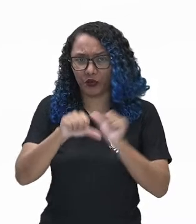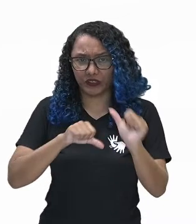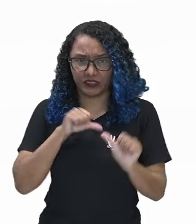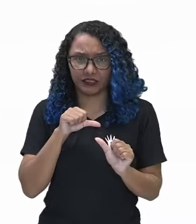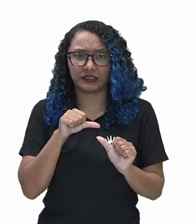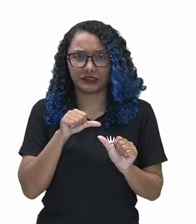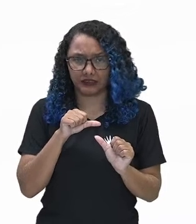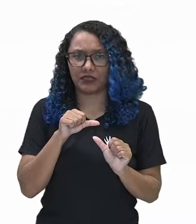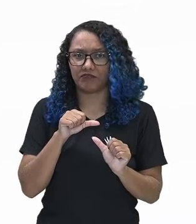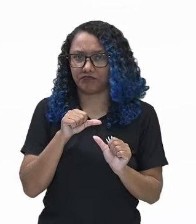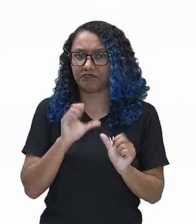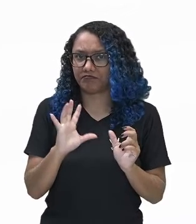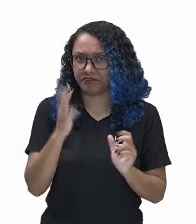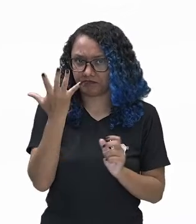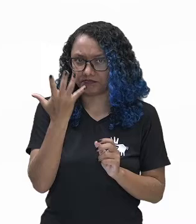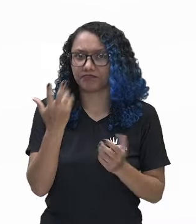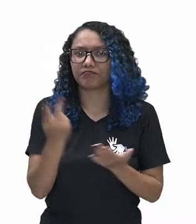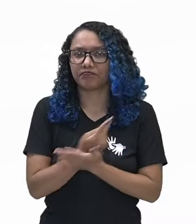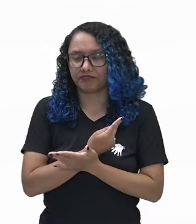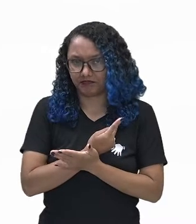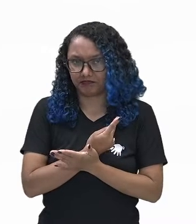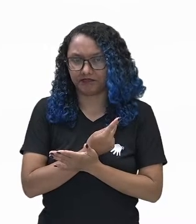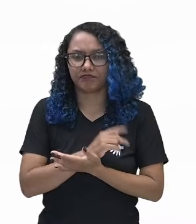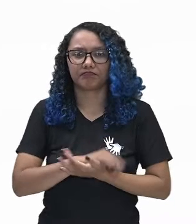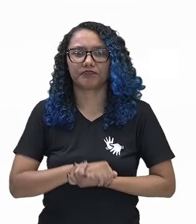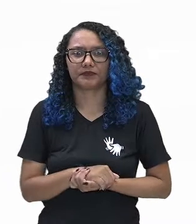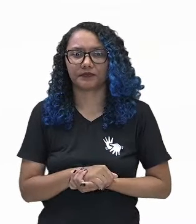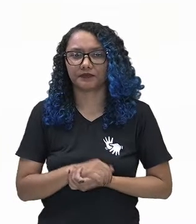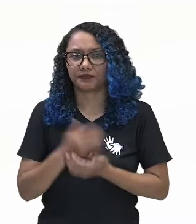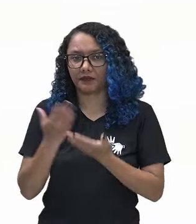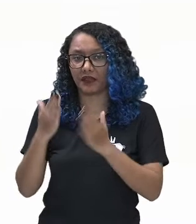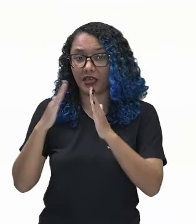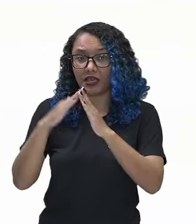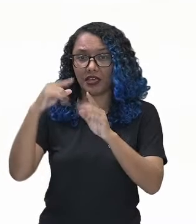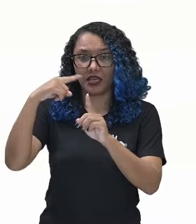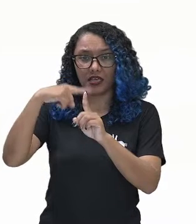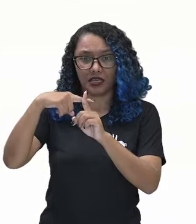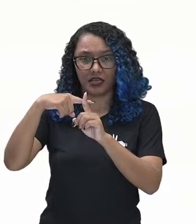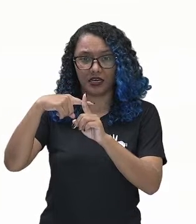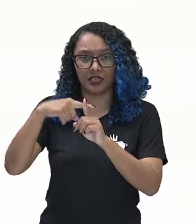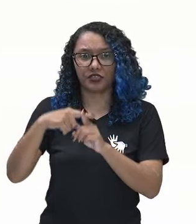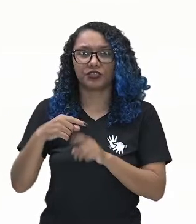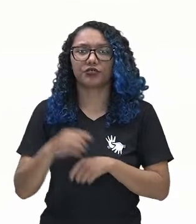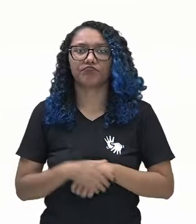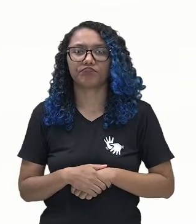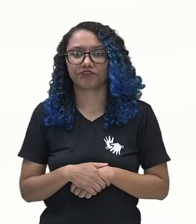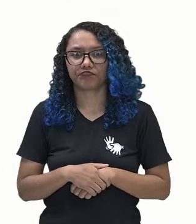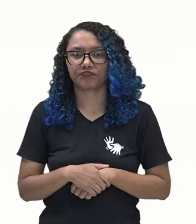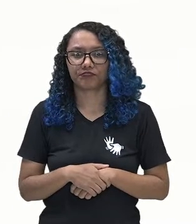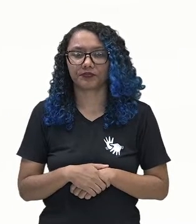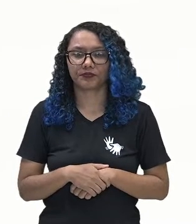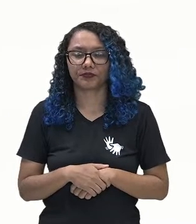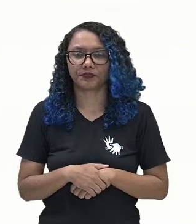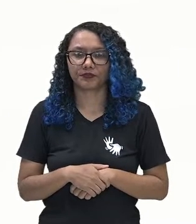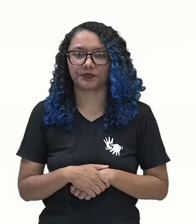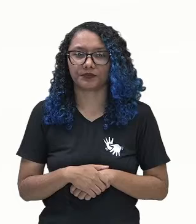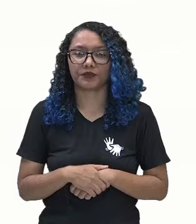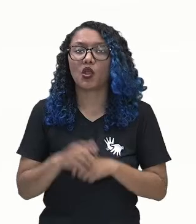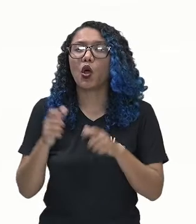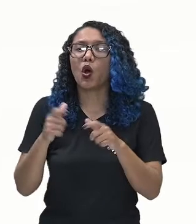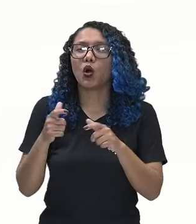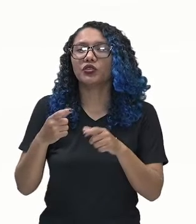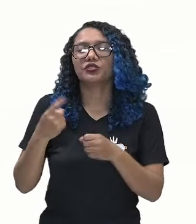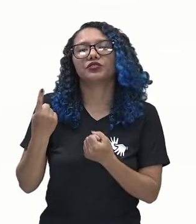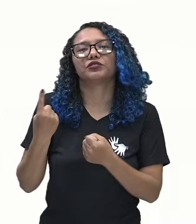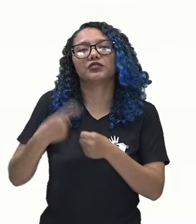né? Então nós temos ali a igreja, né, que é a Catedral de Santana, padroeira de Coari, que